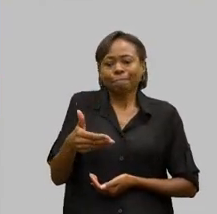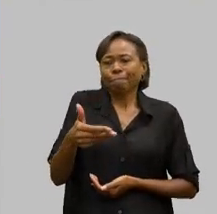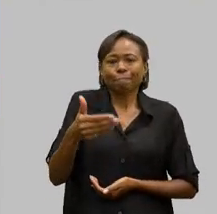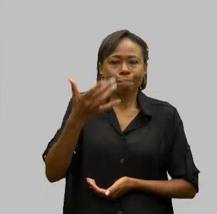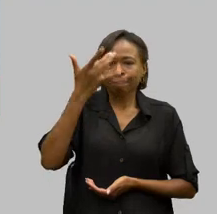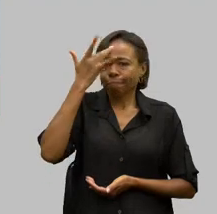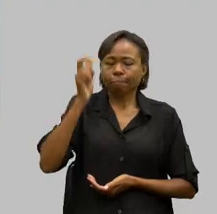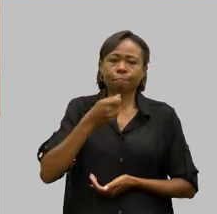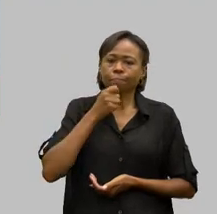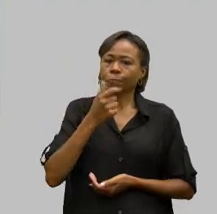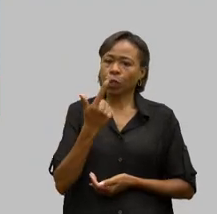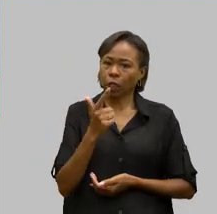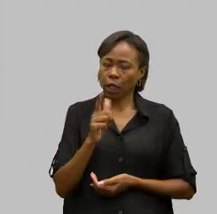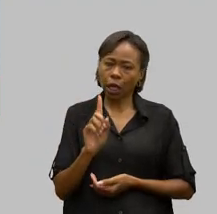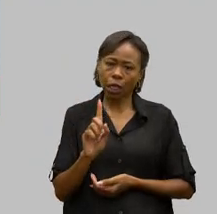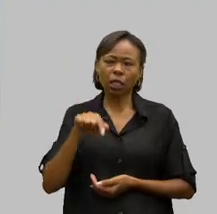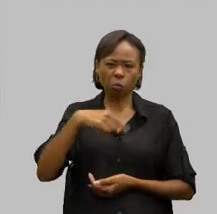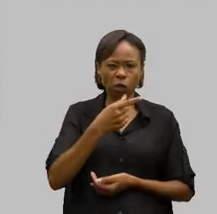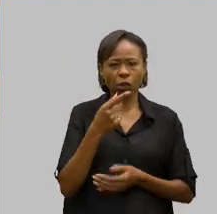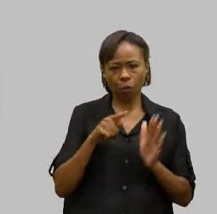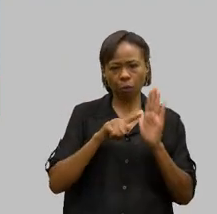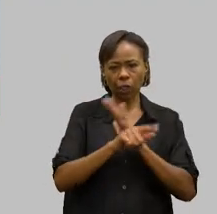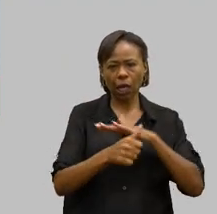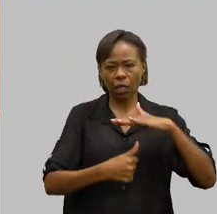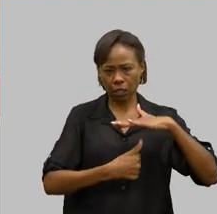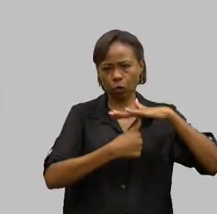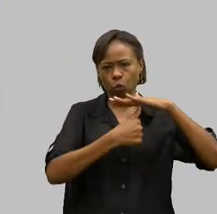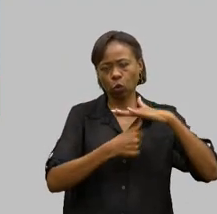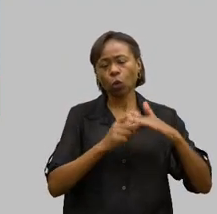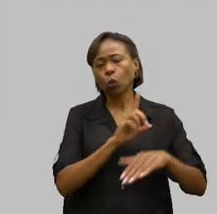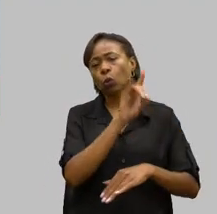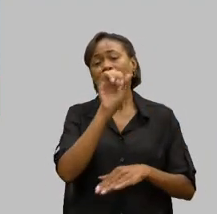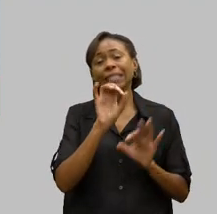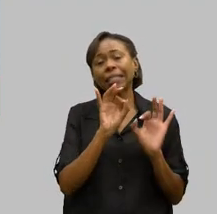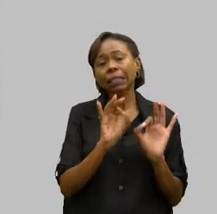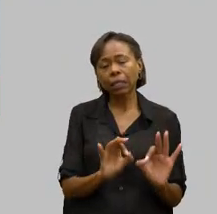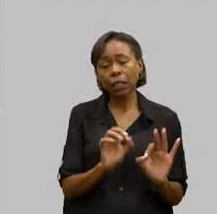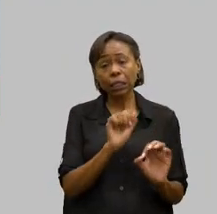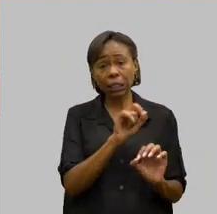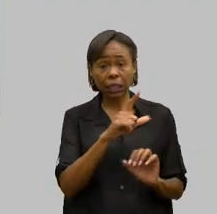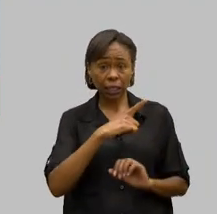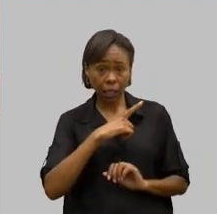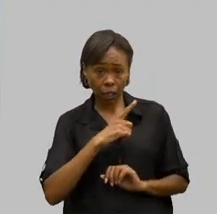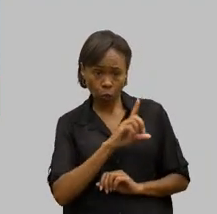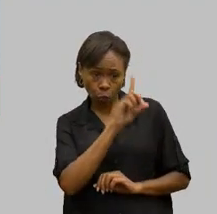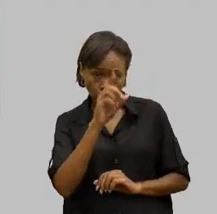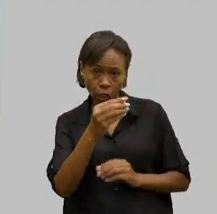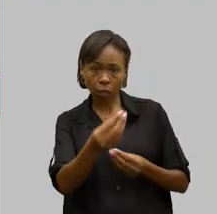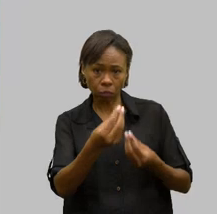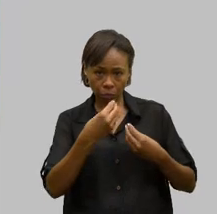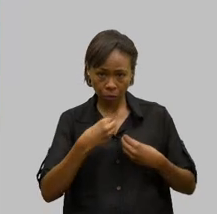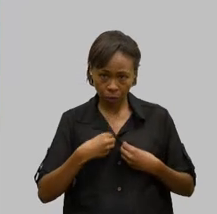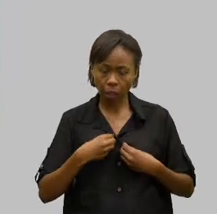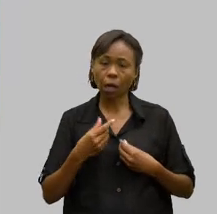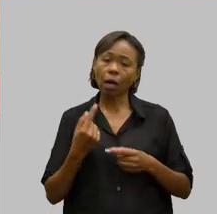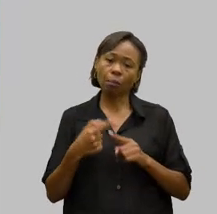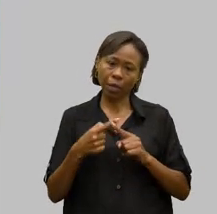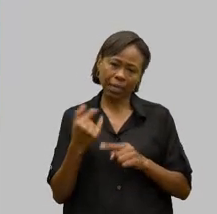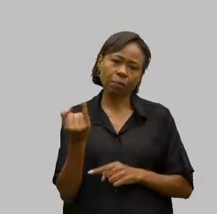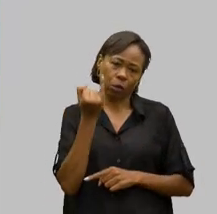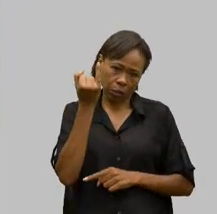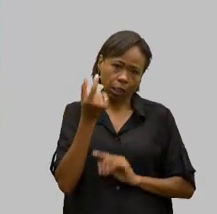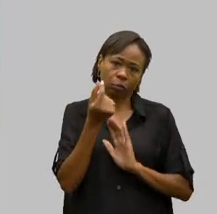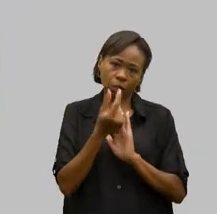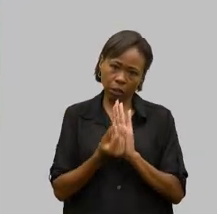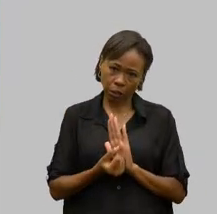ver com a reitora Lavínia alguma data específica, se ela tiver como já nos passar, que é importante para o orçamento do próximo ano a gente ter